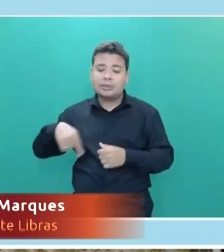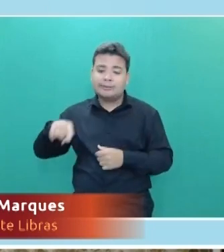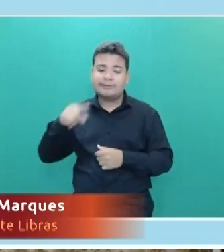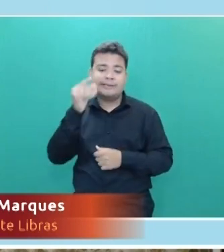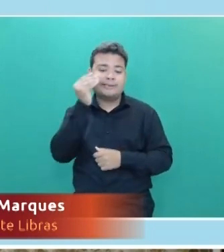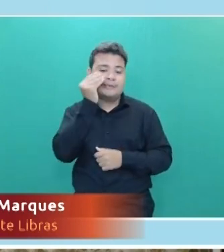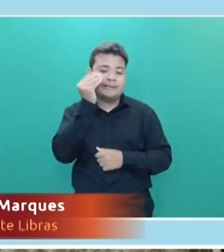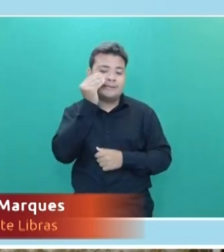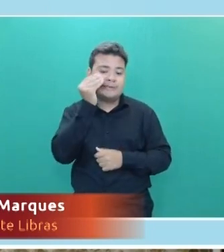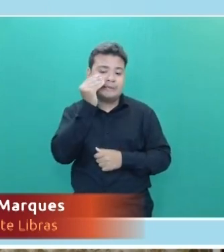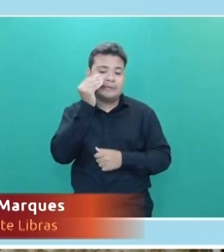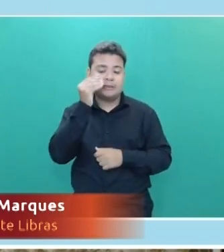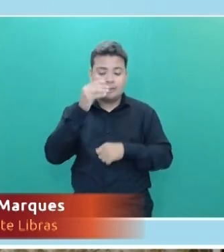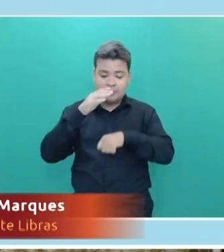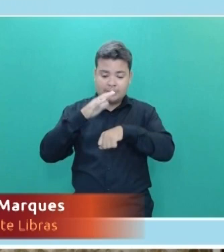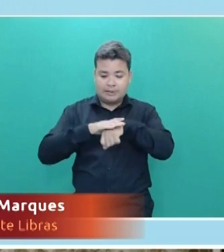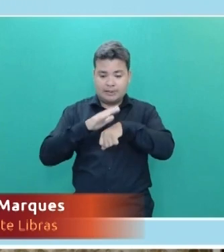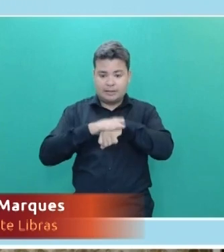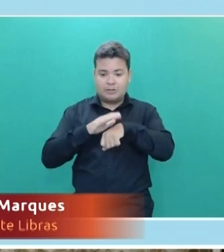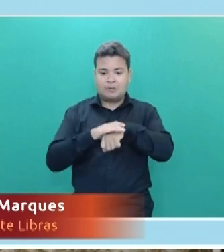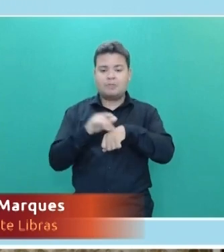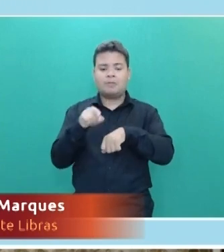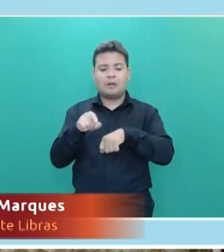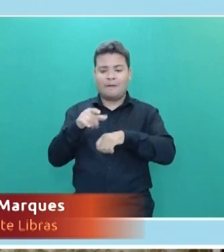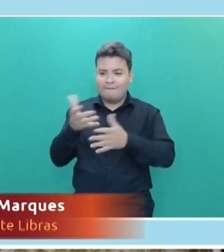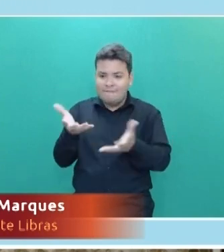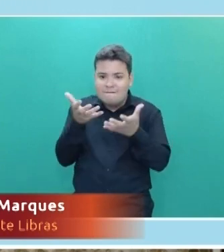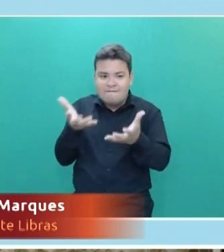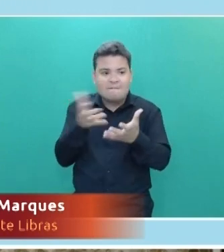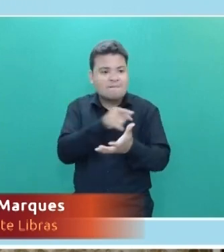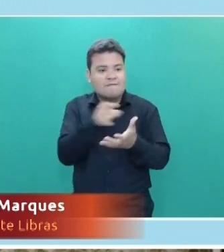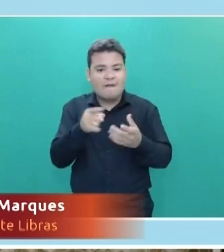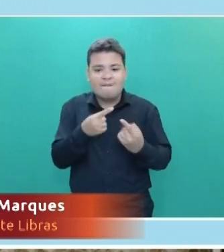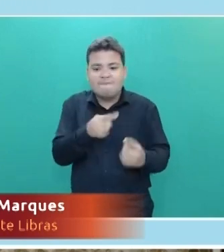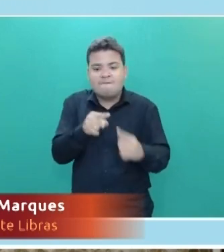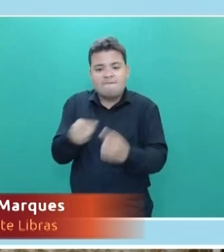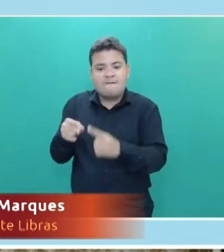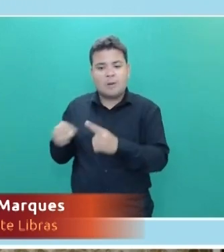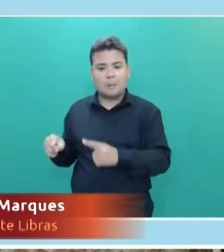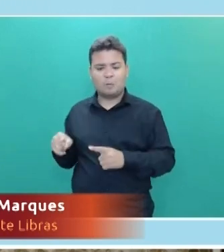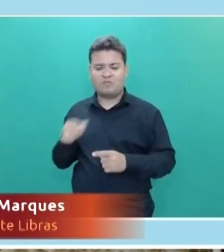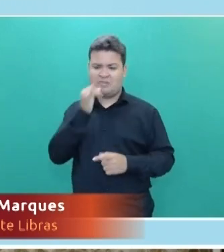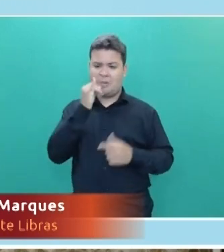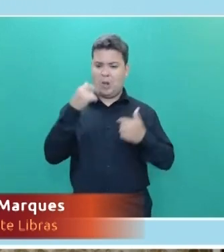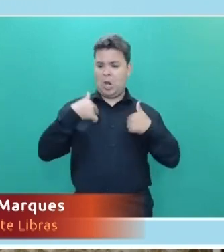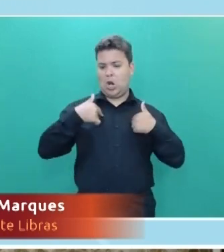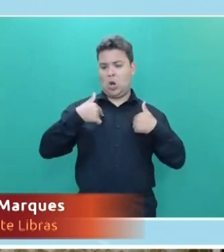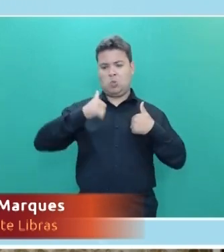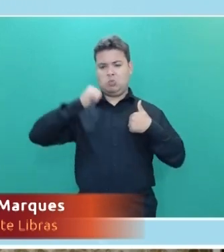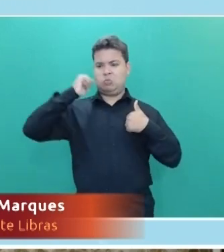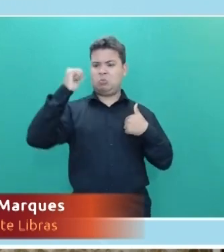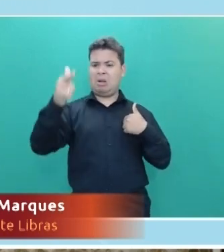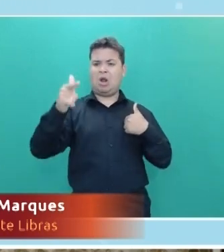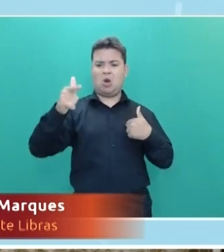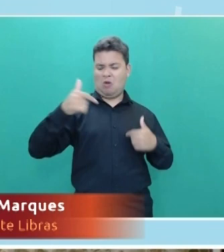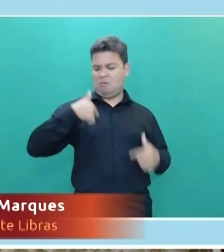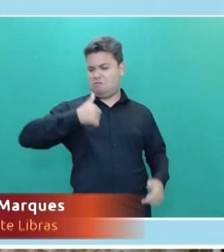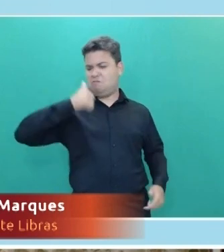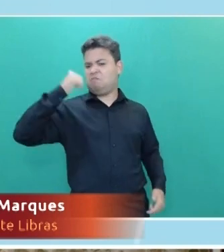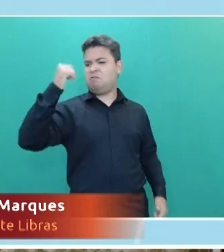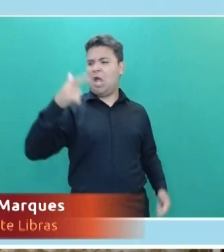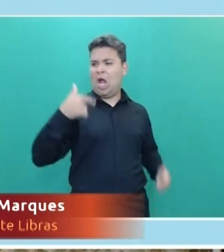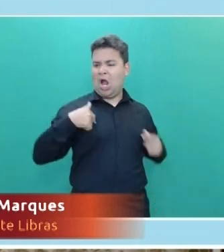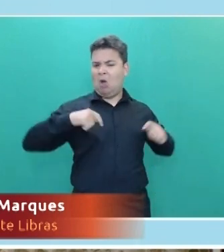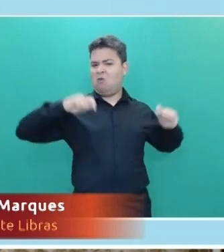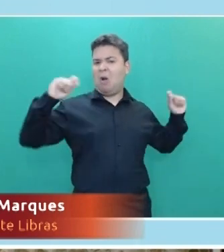colocar em prática coisas que, assim, eu sou melhor do que você, né? Então eu sou mais capaz do